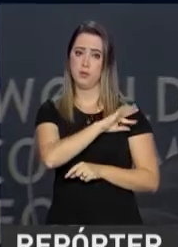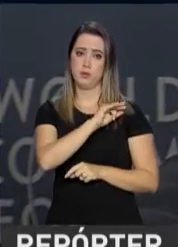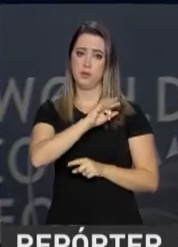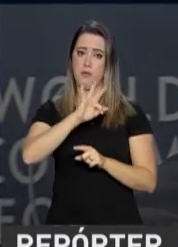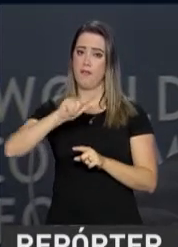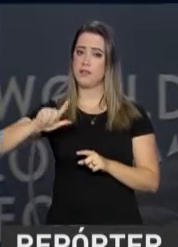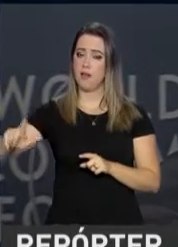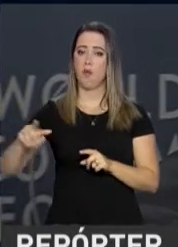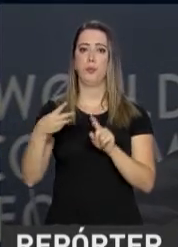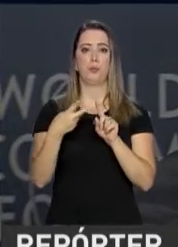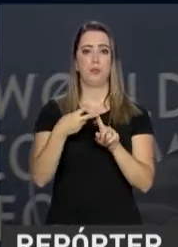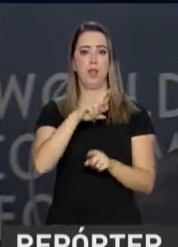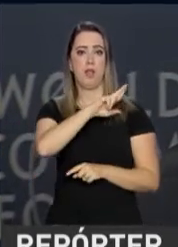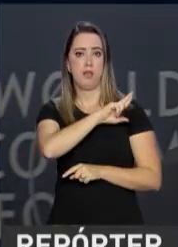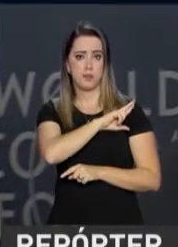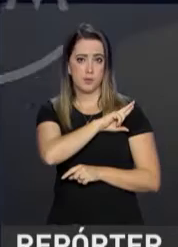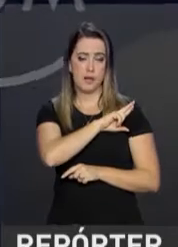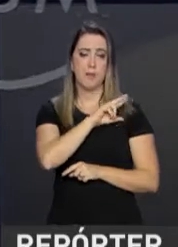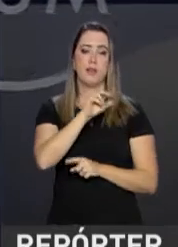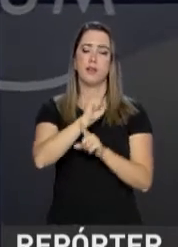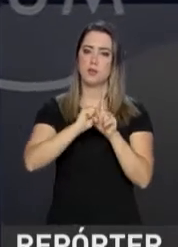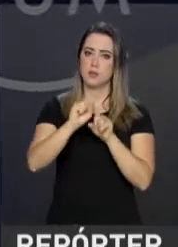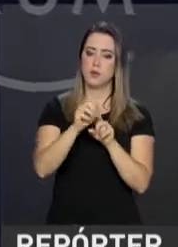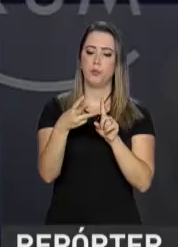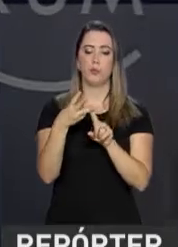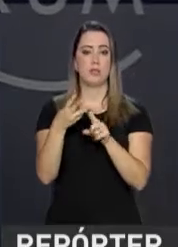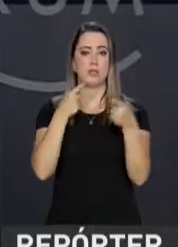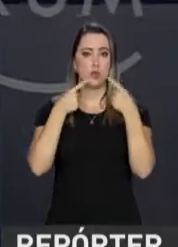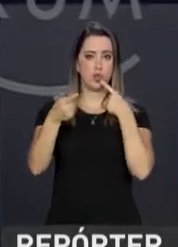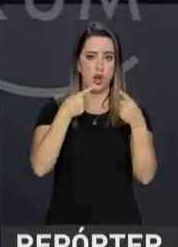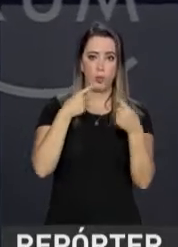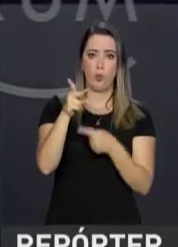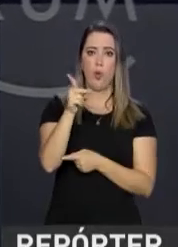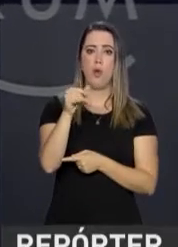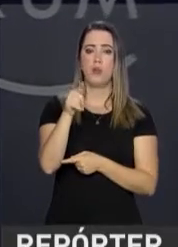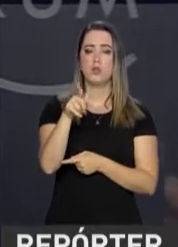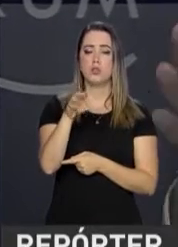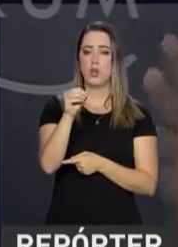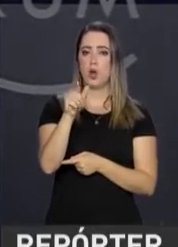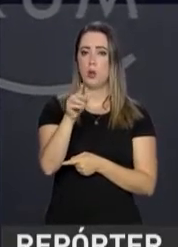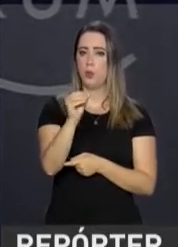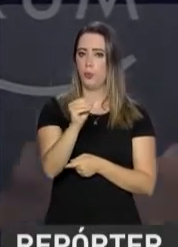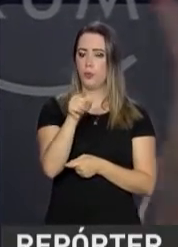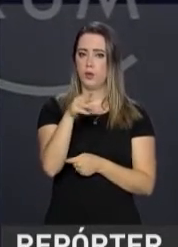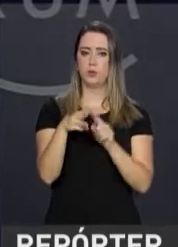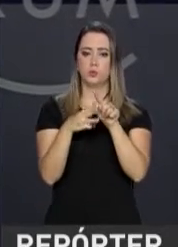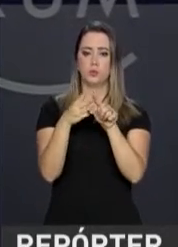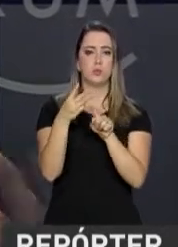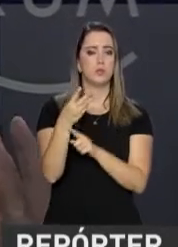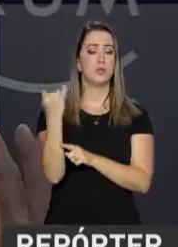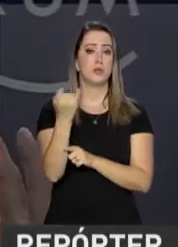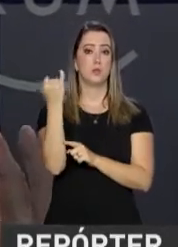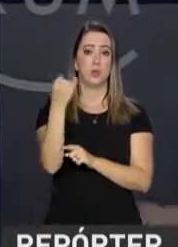responsabilidade social ea outra o diálogo estes foram digamos assim os três vetores do